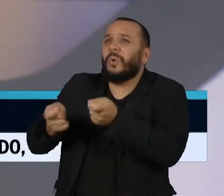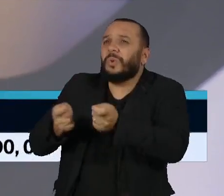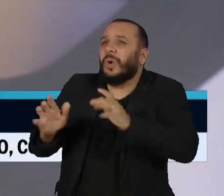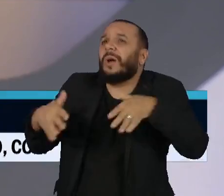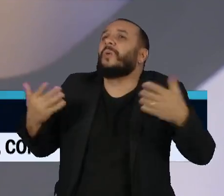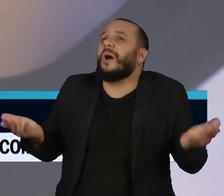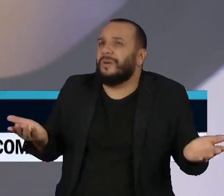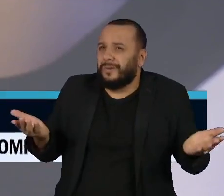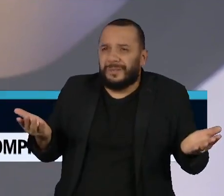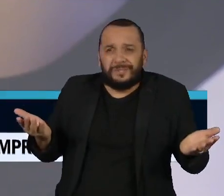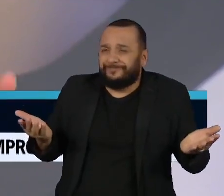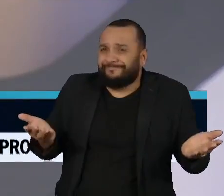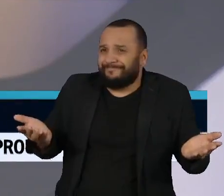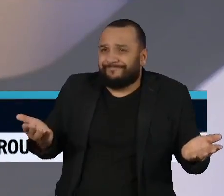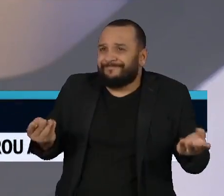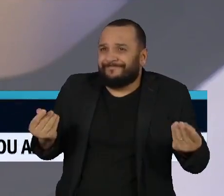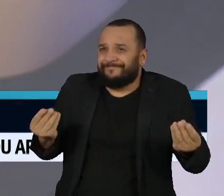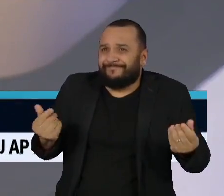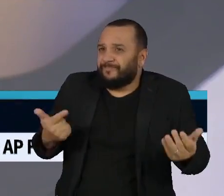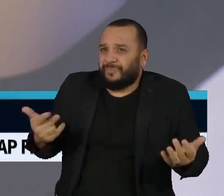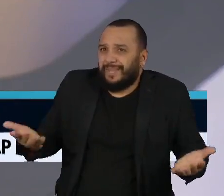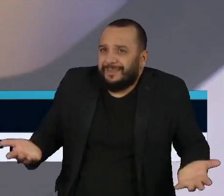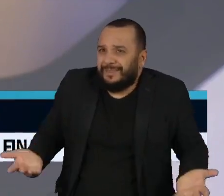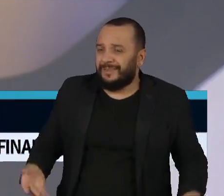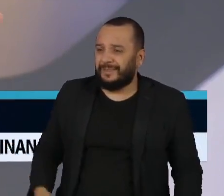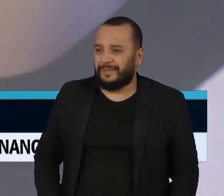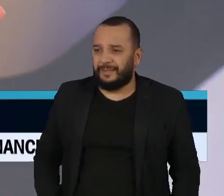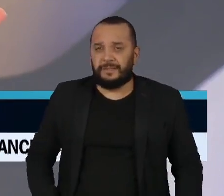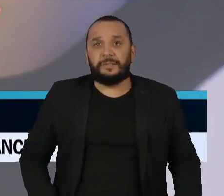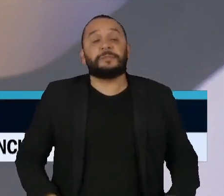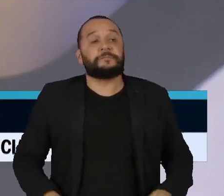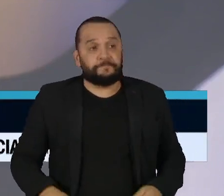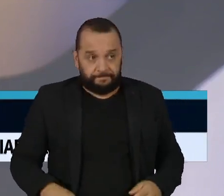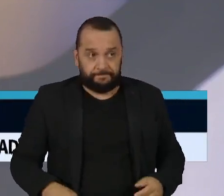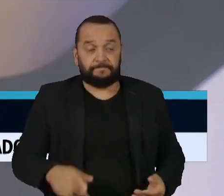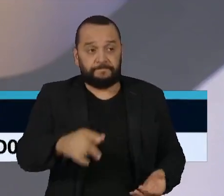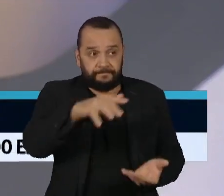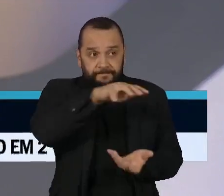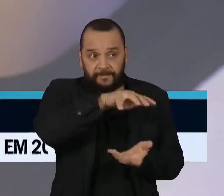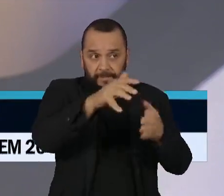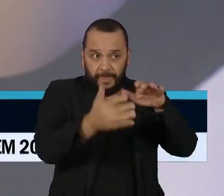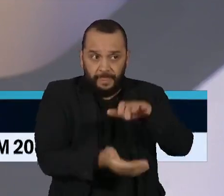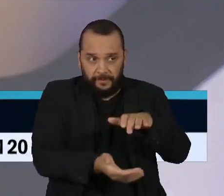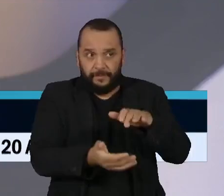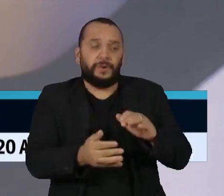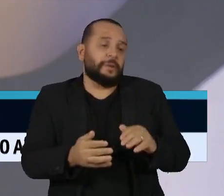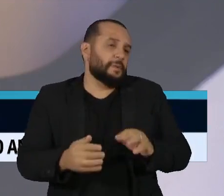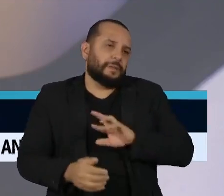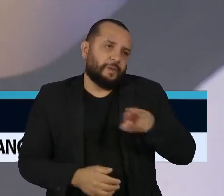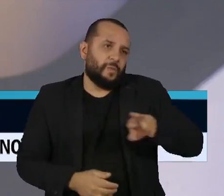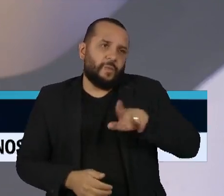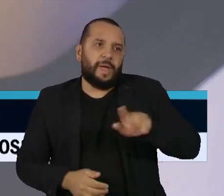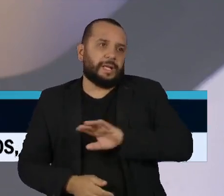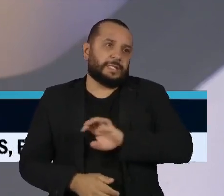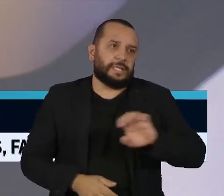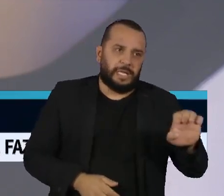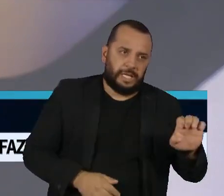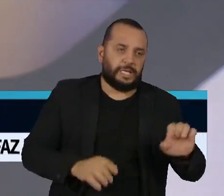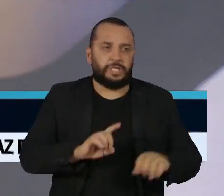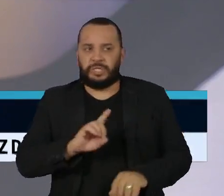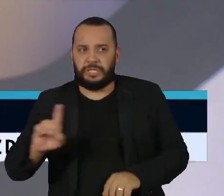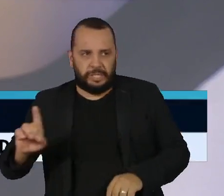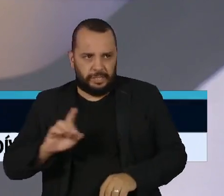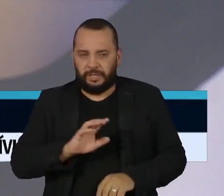acho que essa reforma ela foi muito além da questão de esquerda e direita, eu acho que nesse momento. O que você teve,